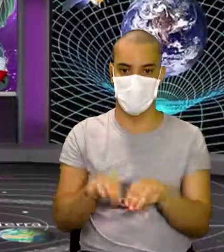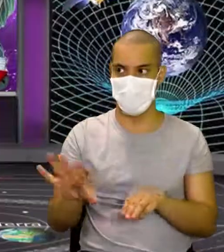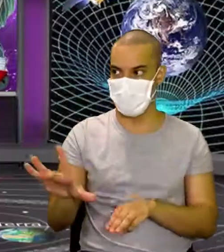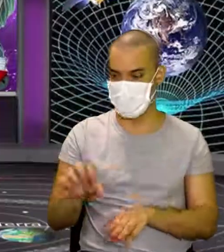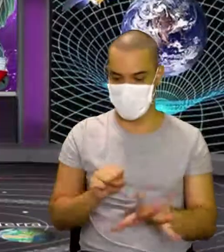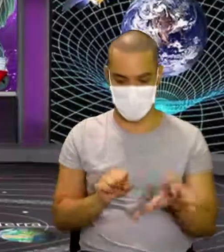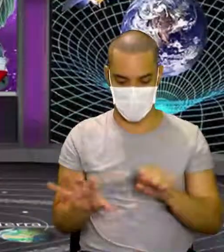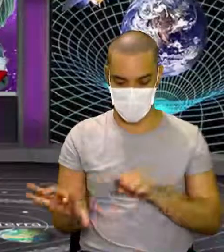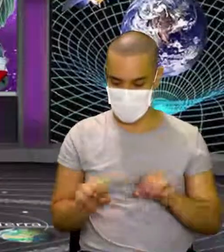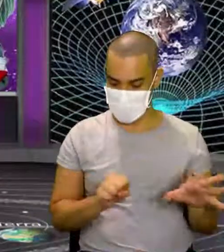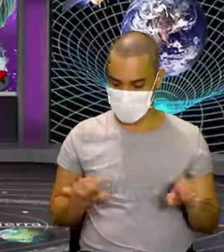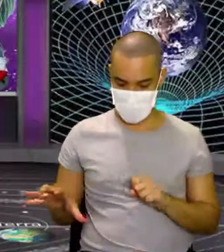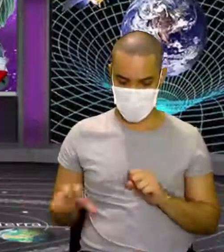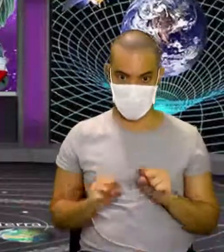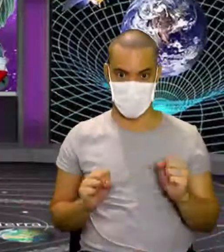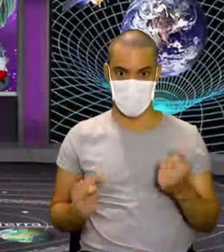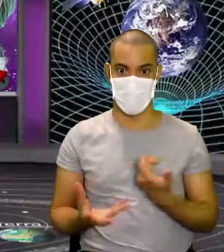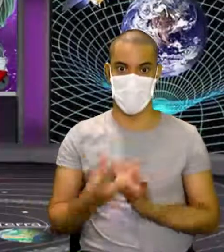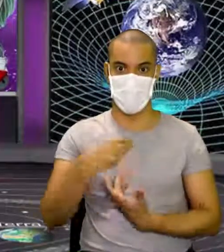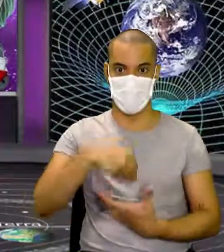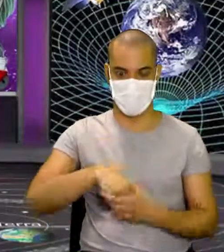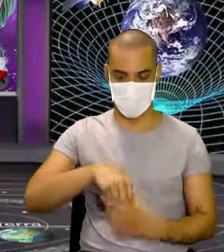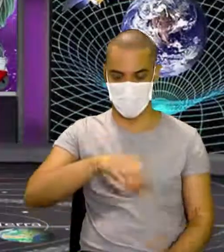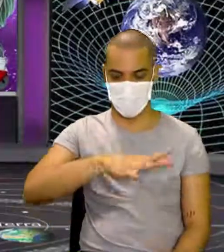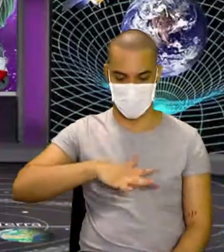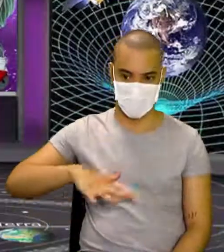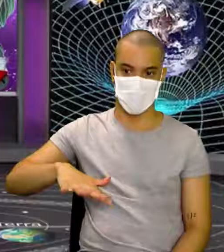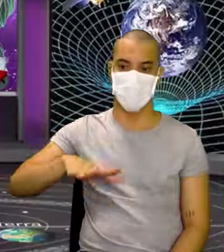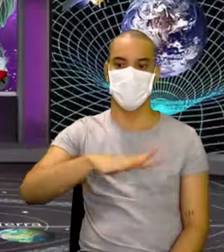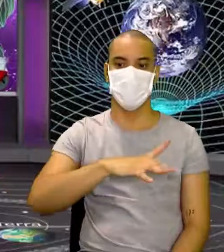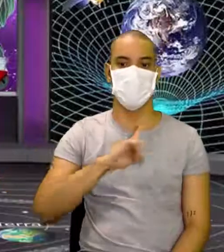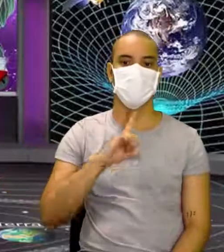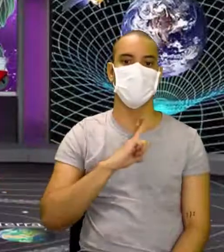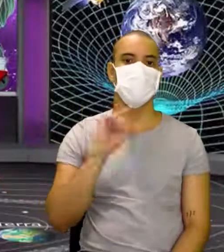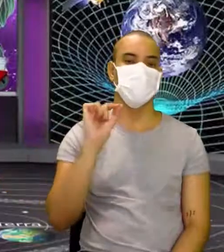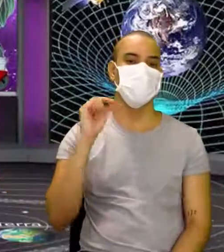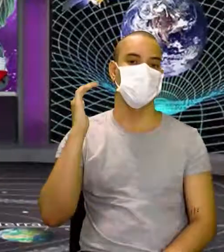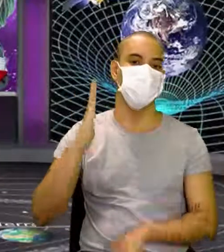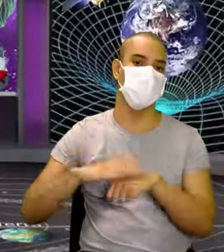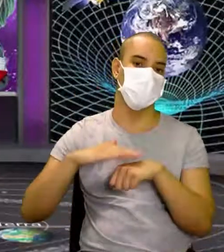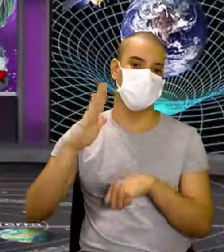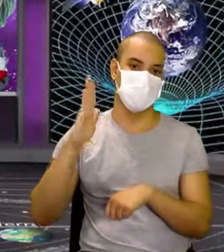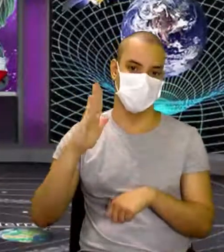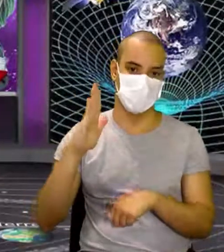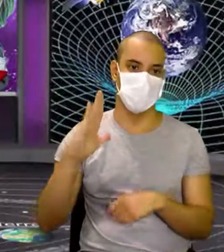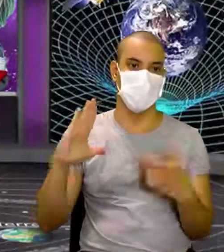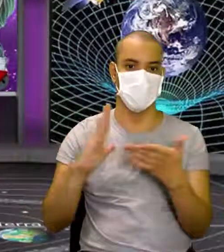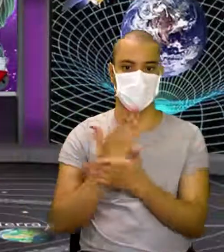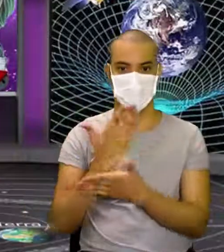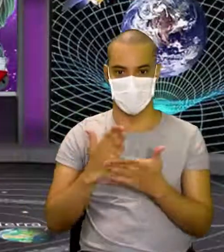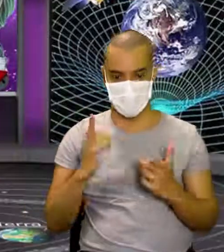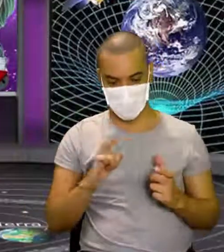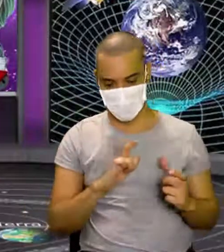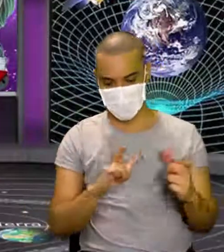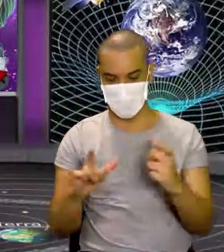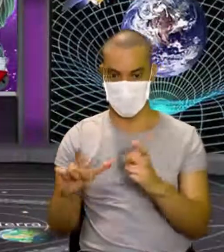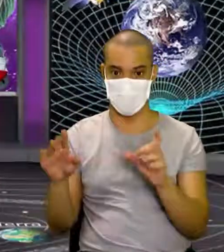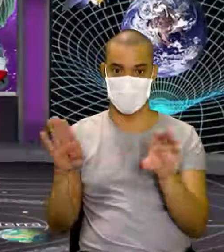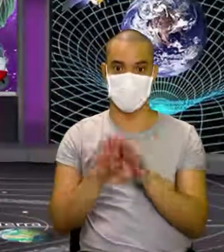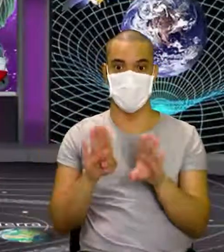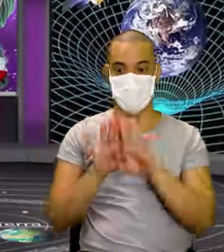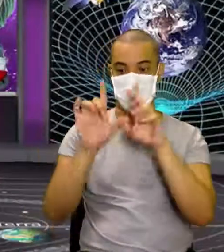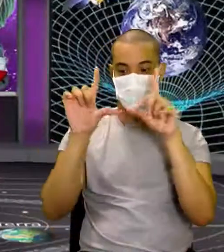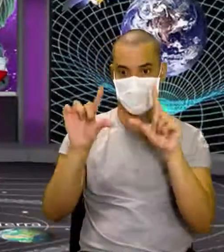objetos ferromagnéticos no campo magnético, se dá com maior intensidade em algumas partes e se dá com